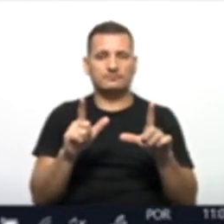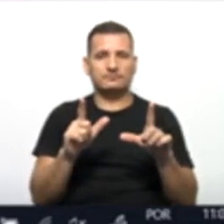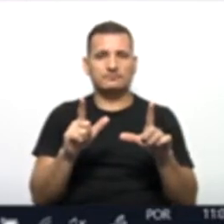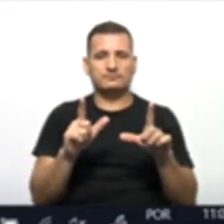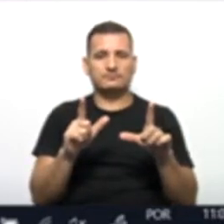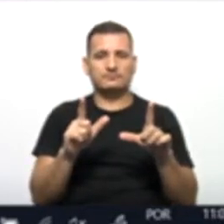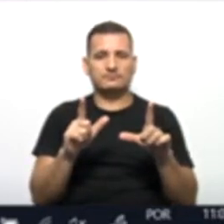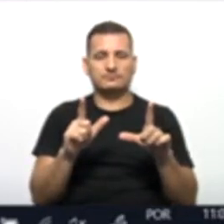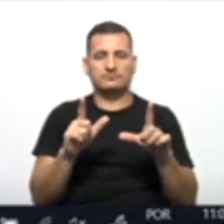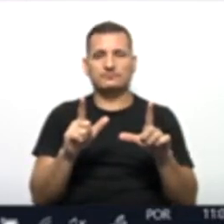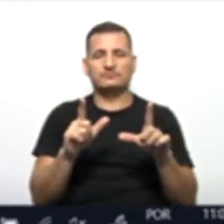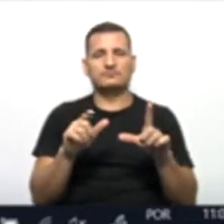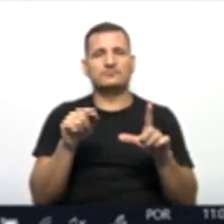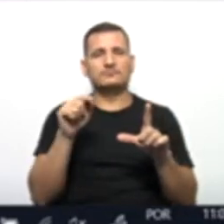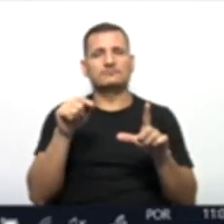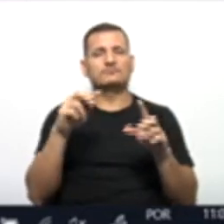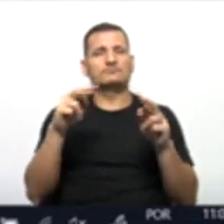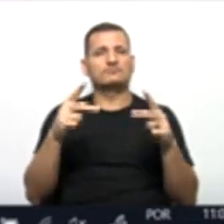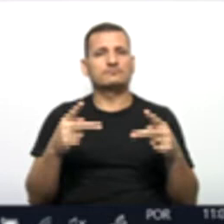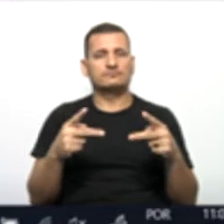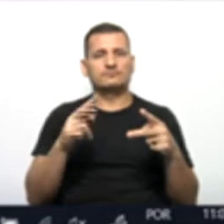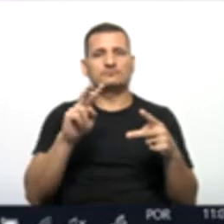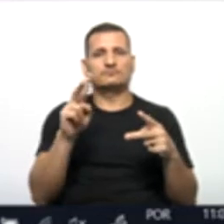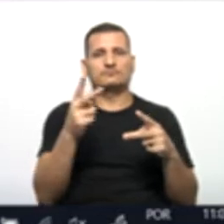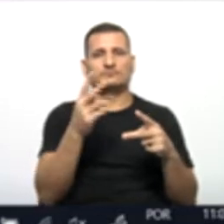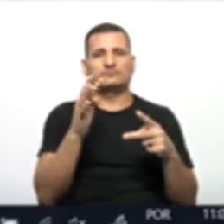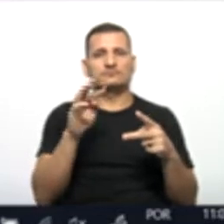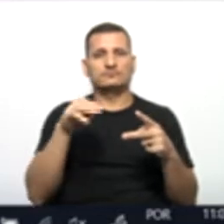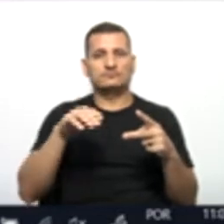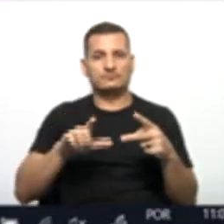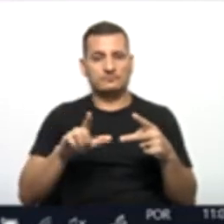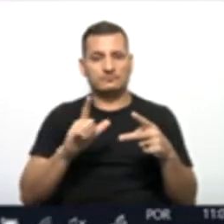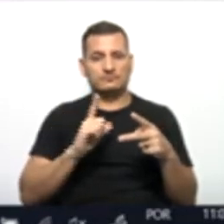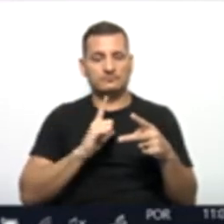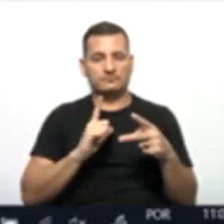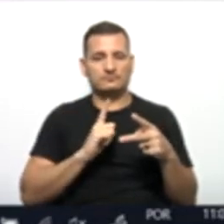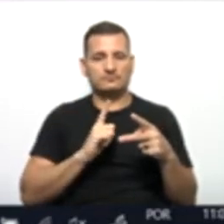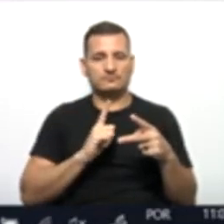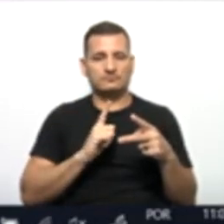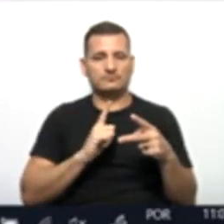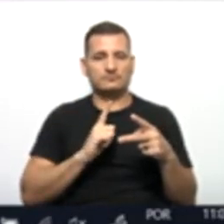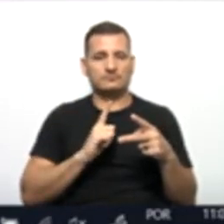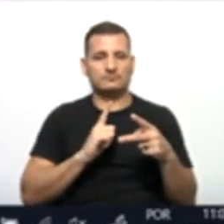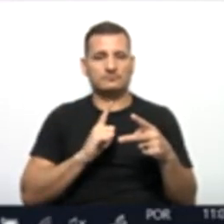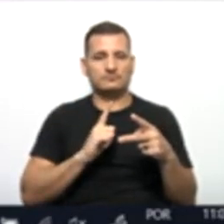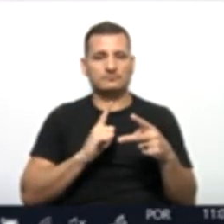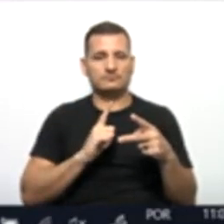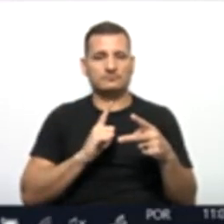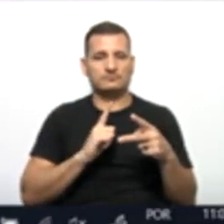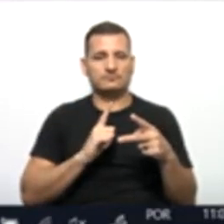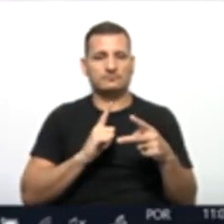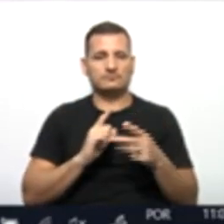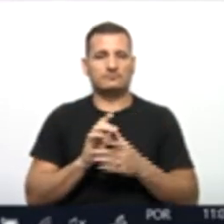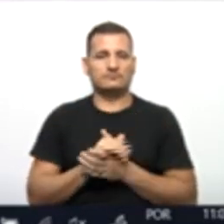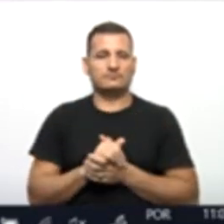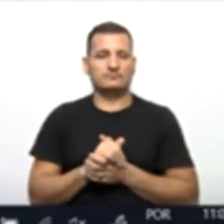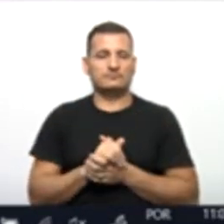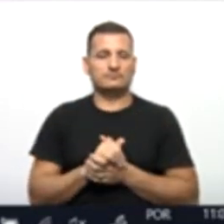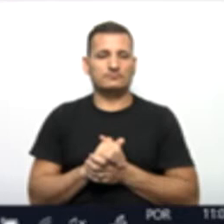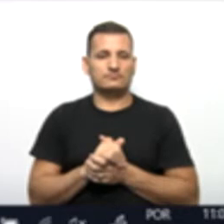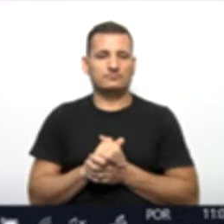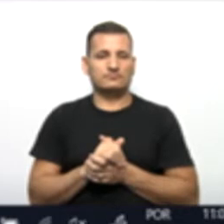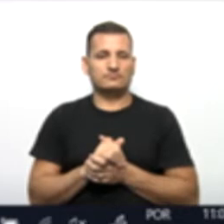criado então existe um html que é o nosso html que está dentro da pasta